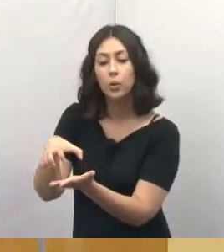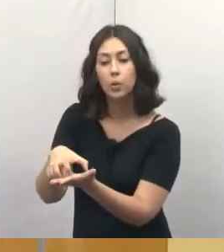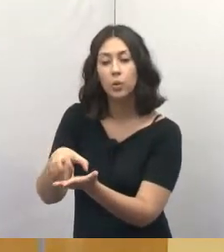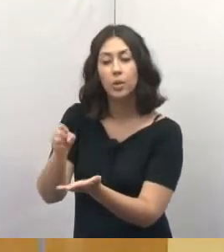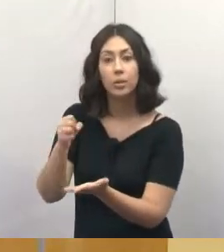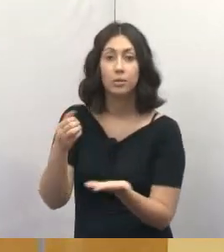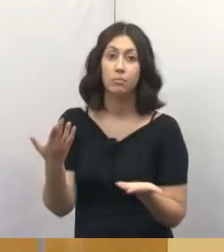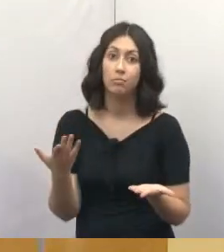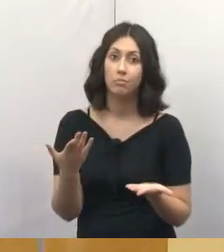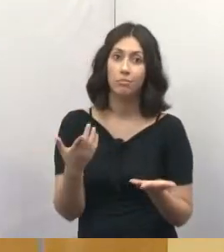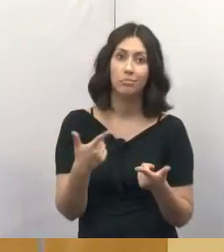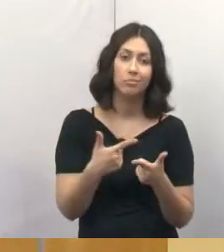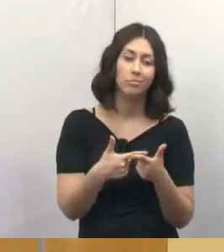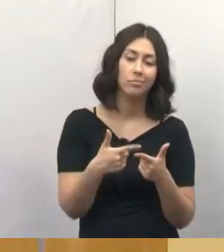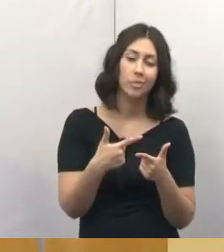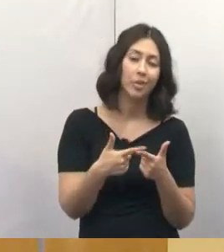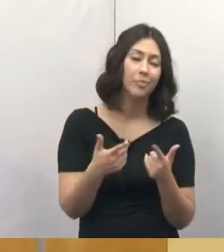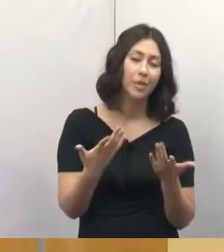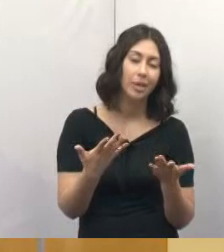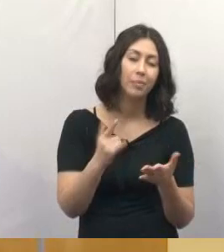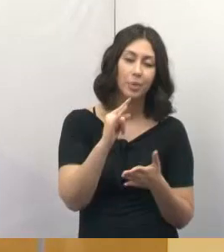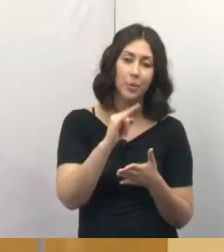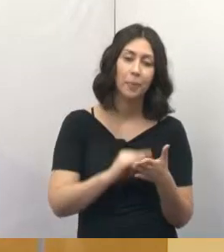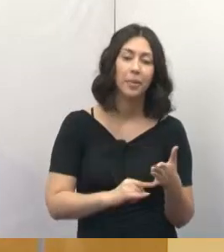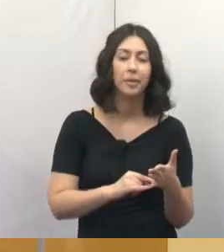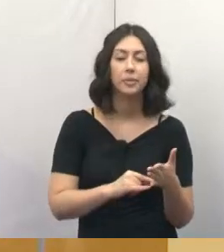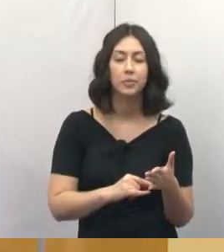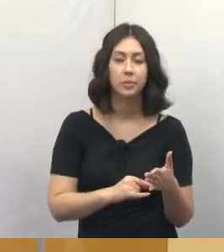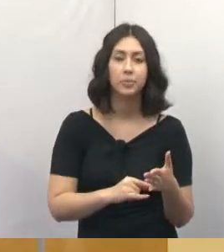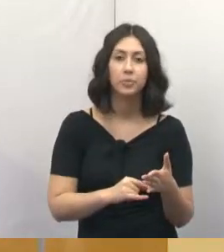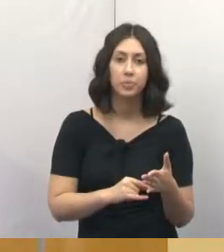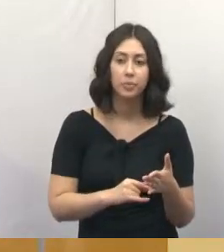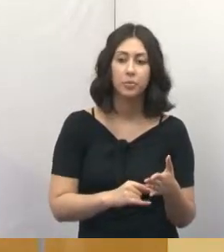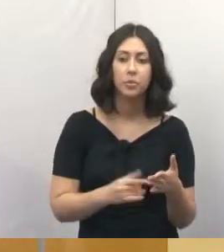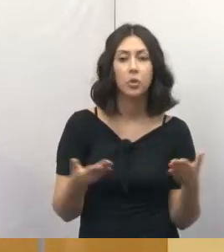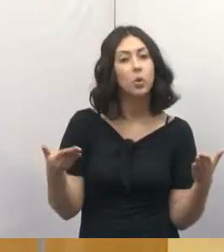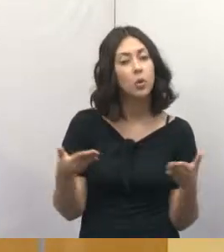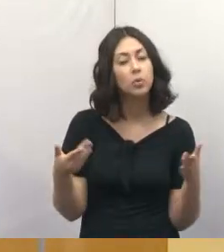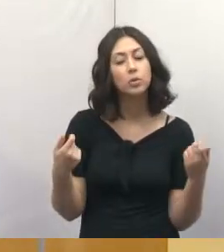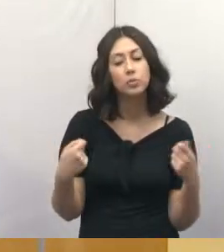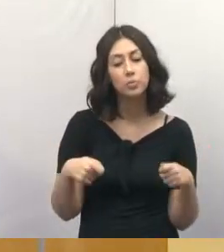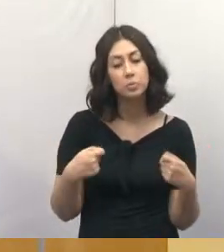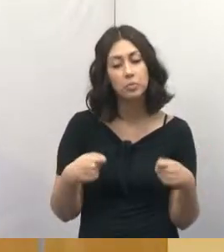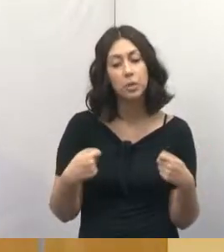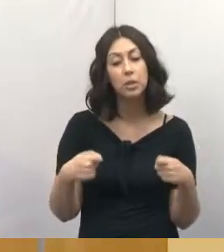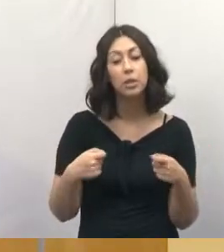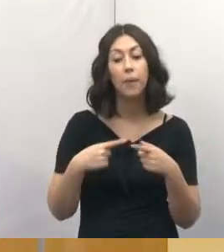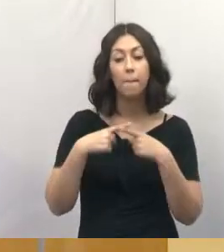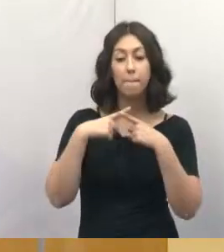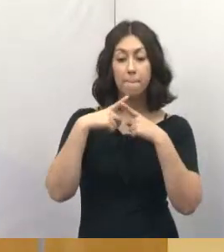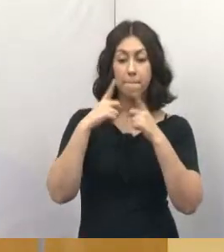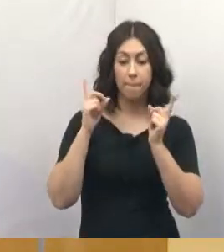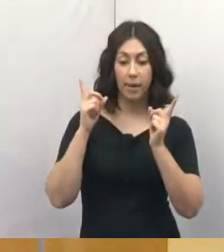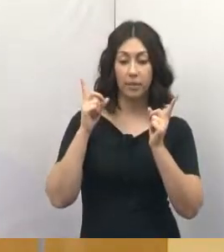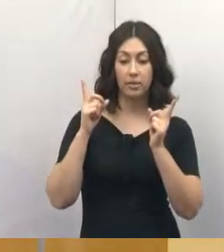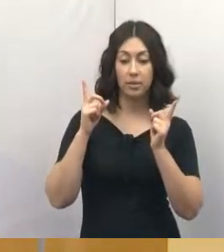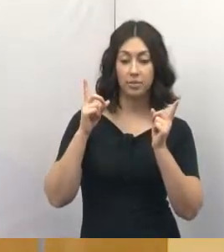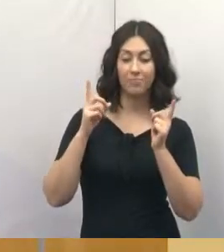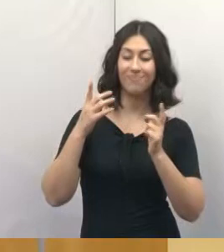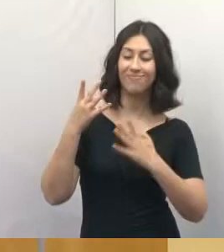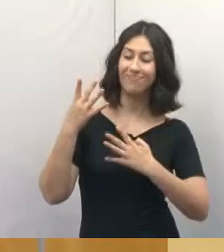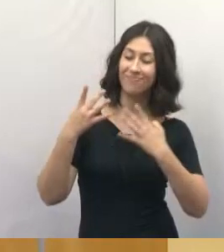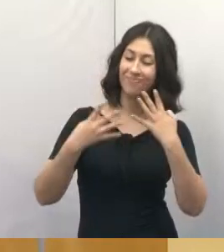Isso é uma burocracia existente, necessária no modelo atual, mas que